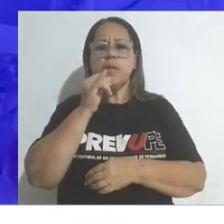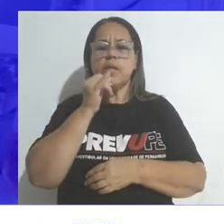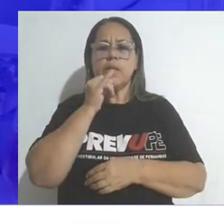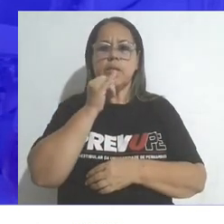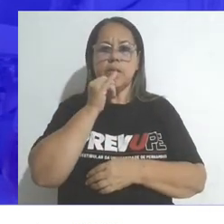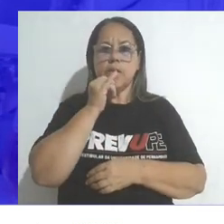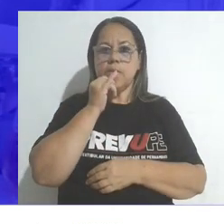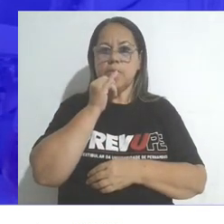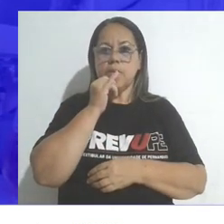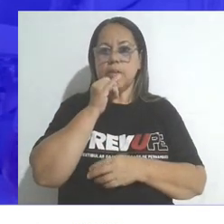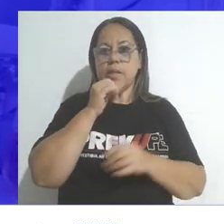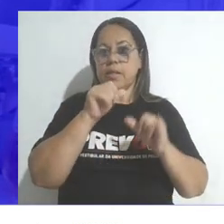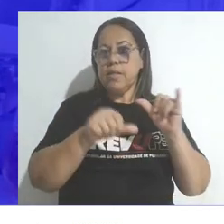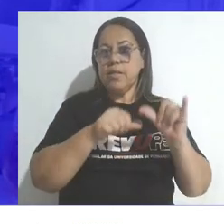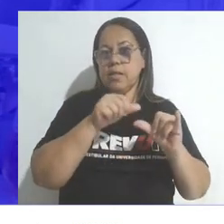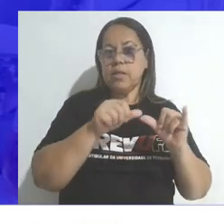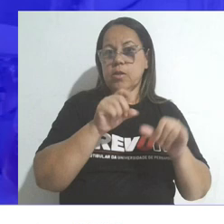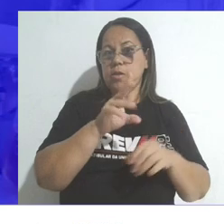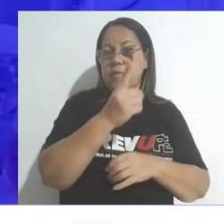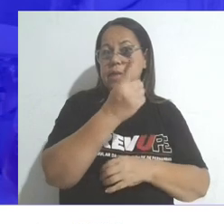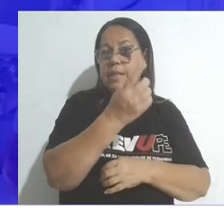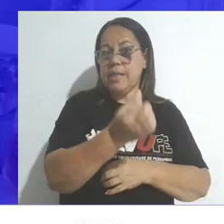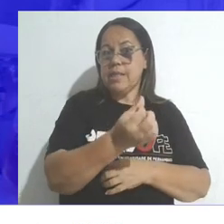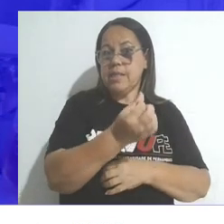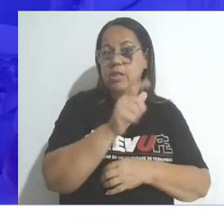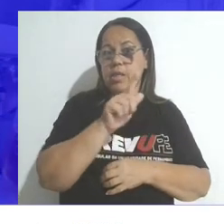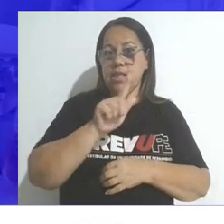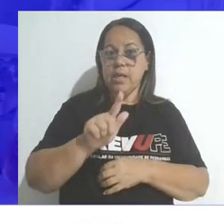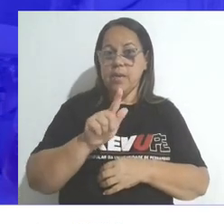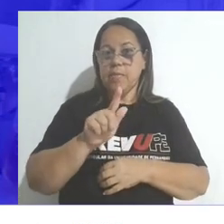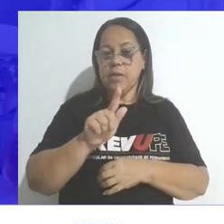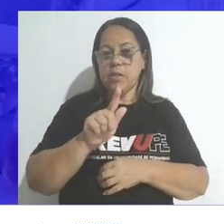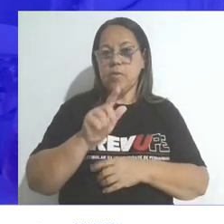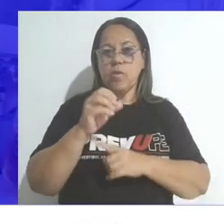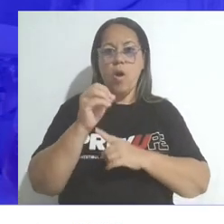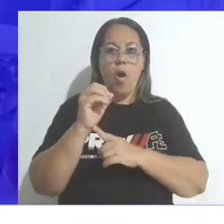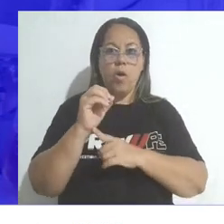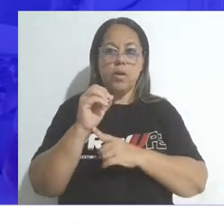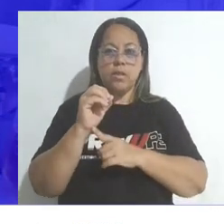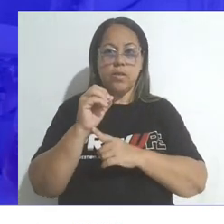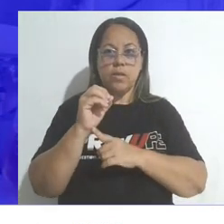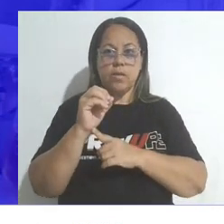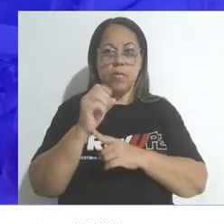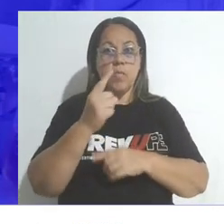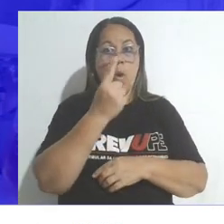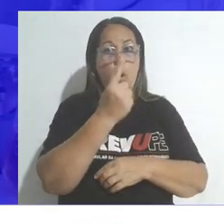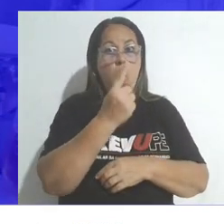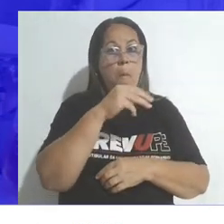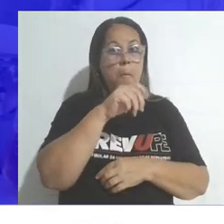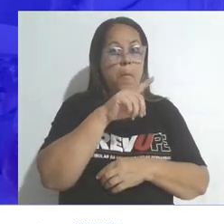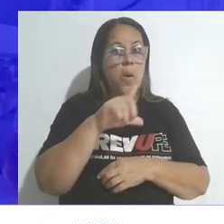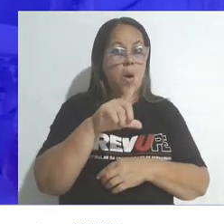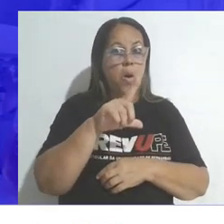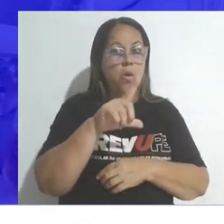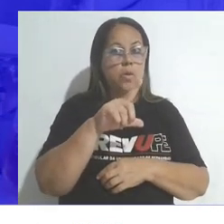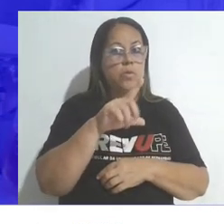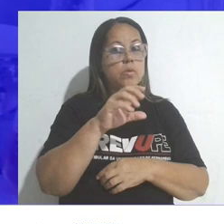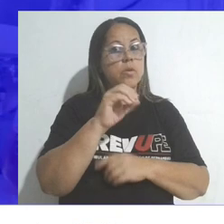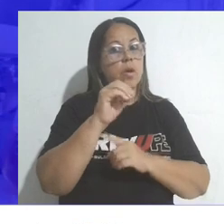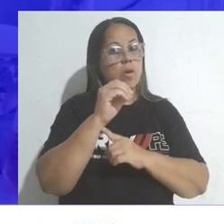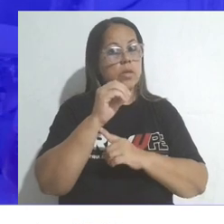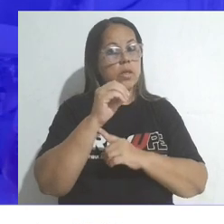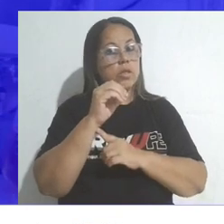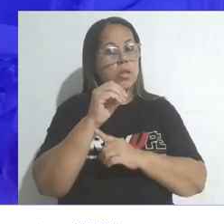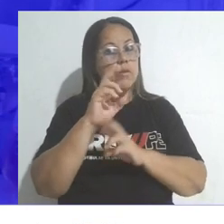nossa reação eu só tivesse 16 gramas de oxigênio, tá? Então seria apenas um mol de oxigênio e não dois, como no